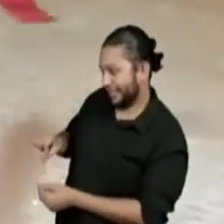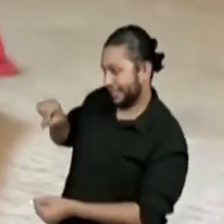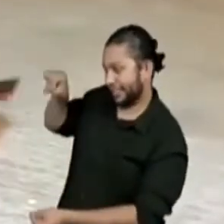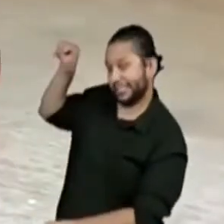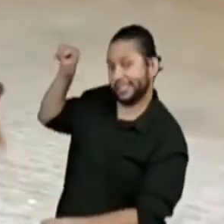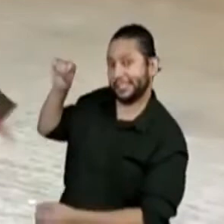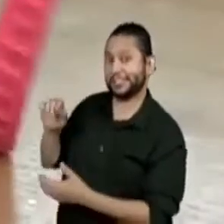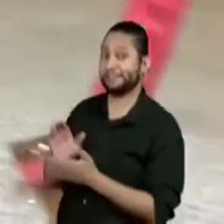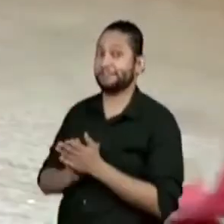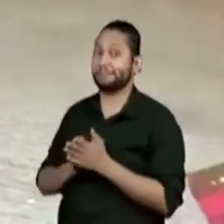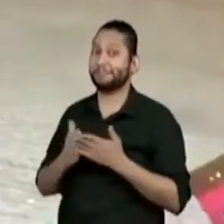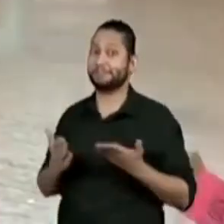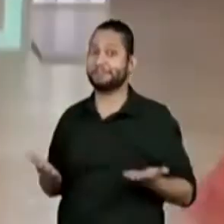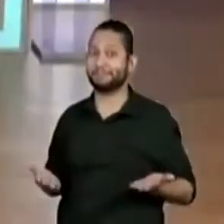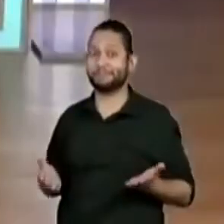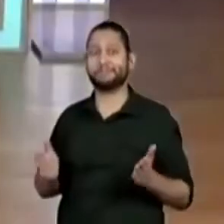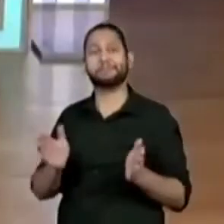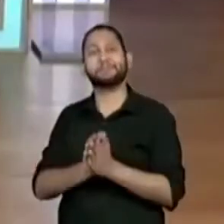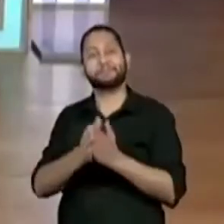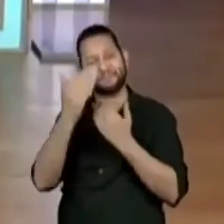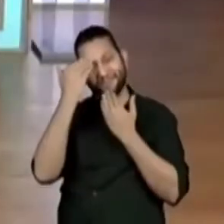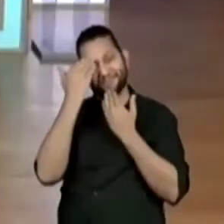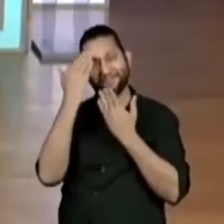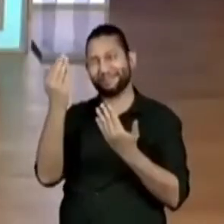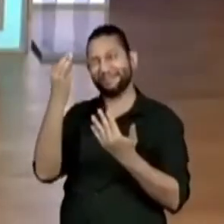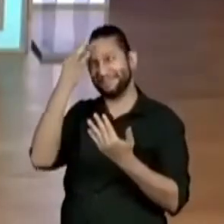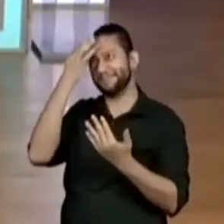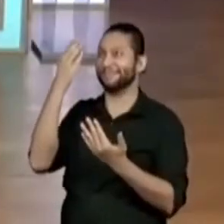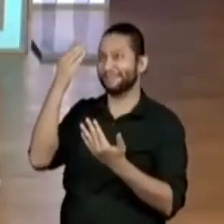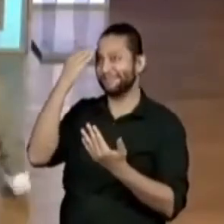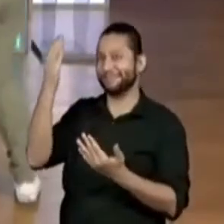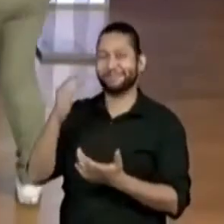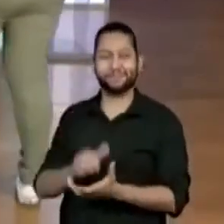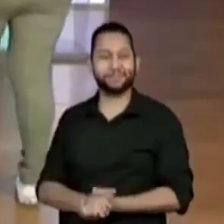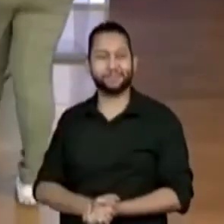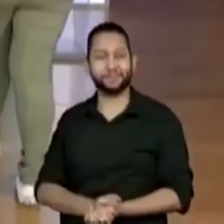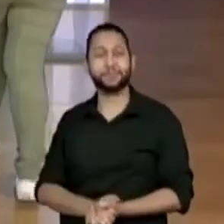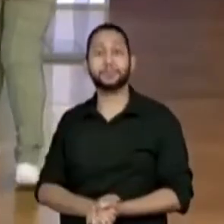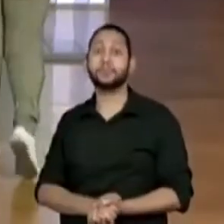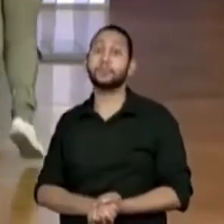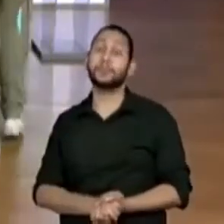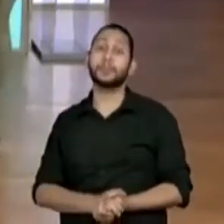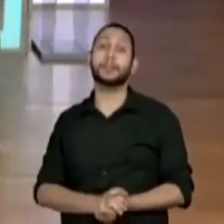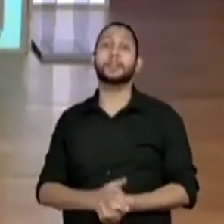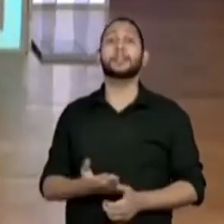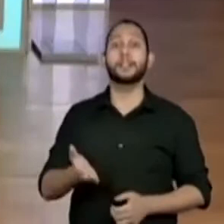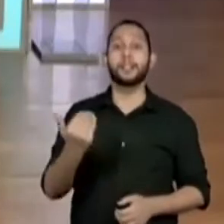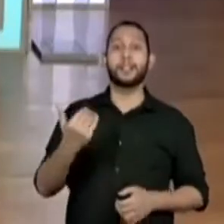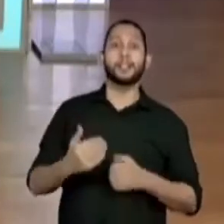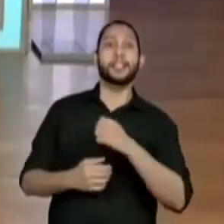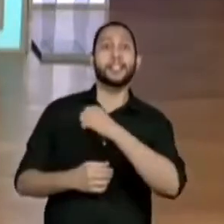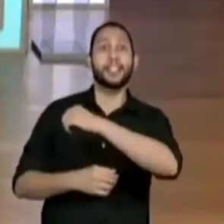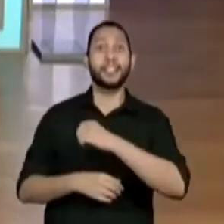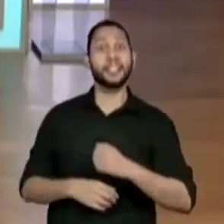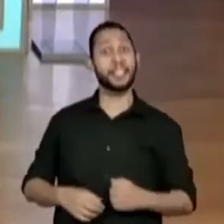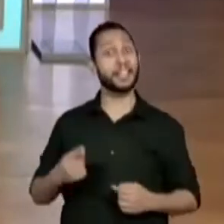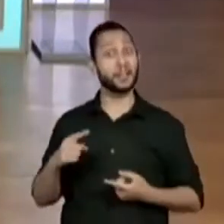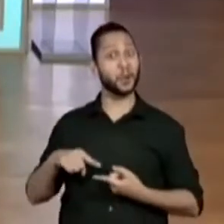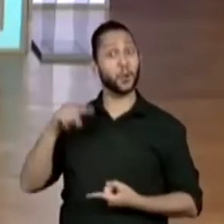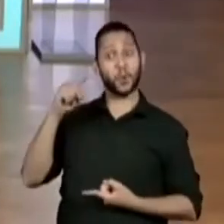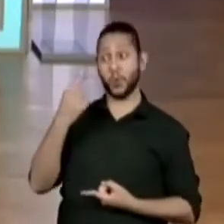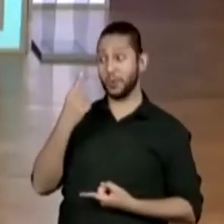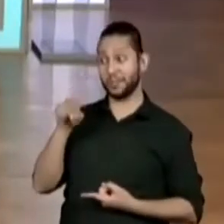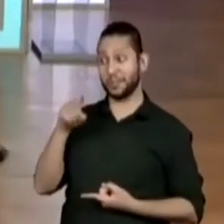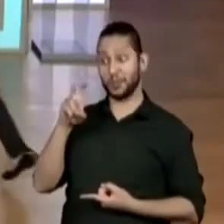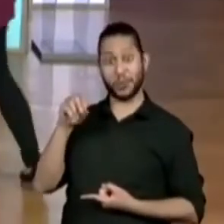Sei não, hein, Pro? Obrigada, Oráculo. Queria dizer, no caso... Bem aqui, professora. Tá faltando fita? Não. Tá